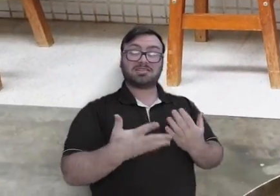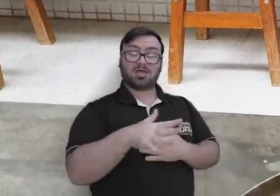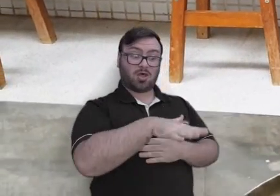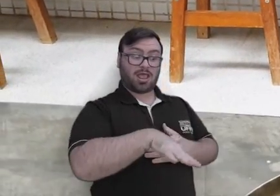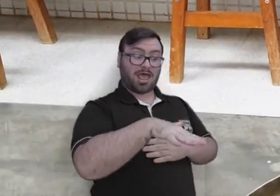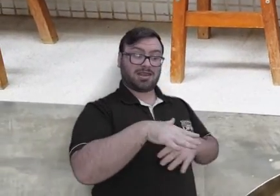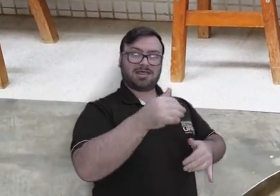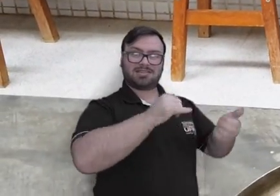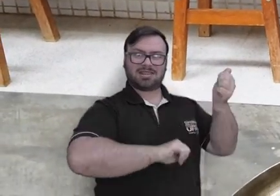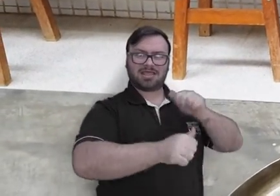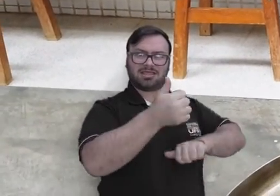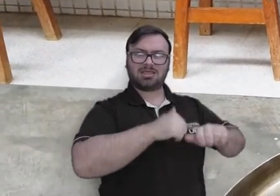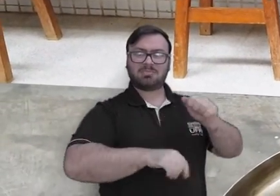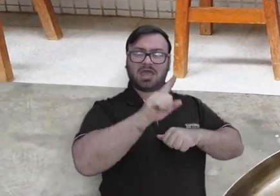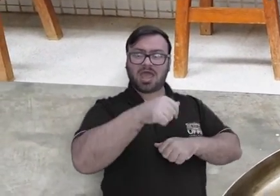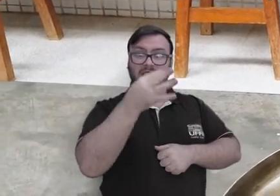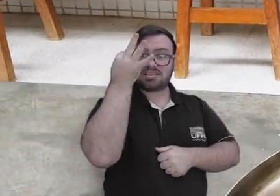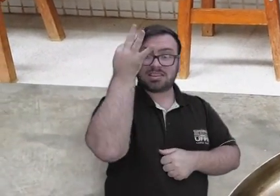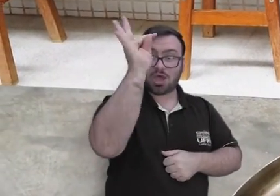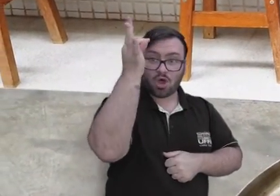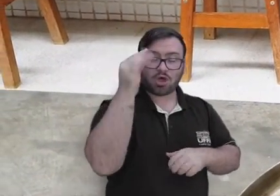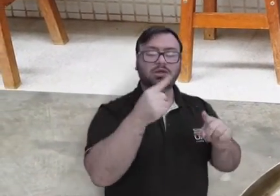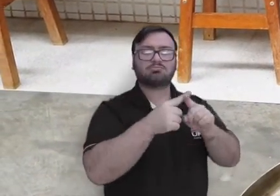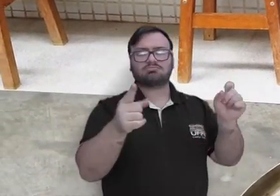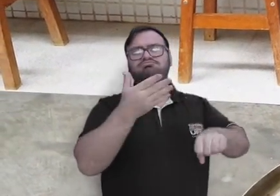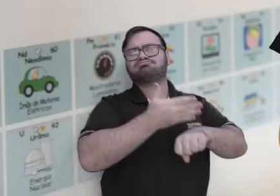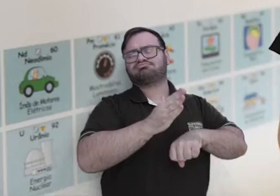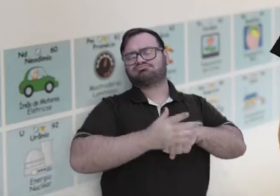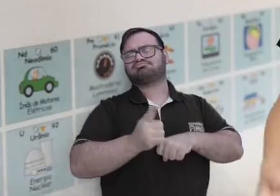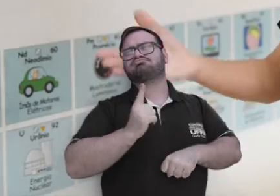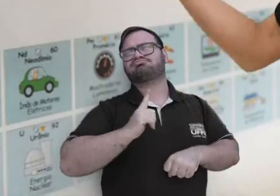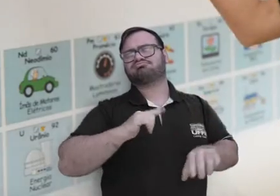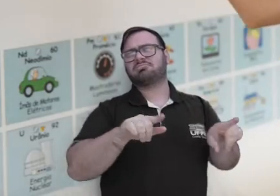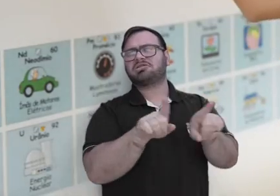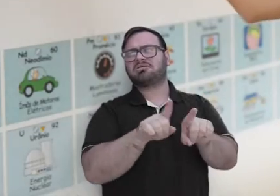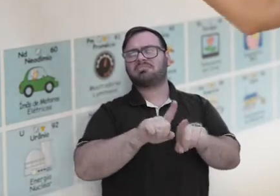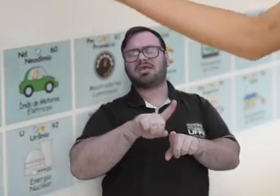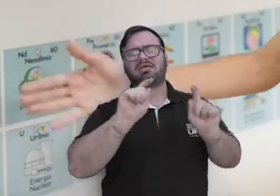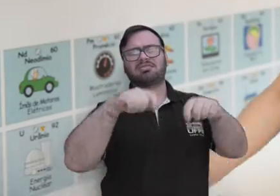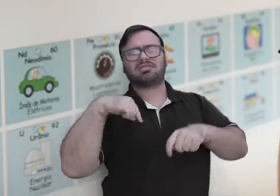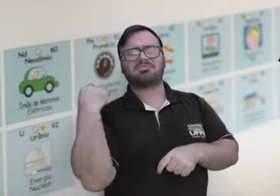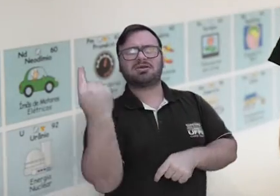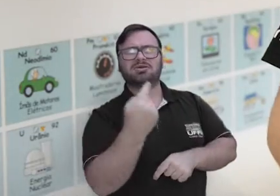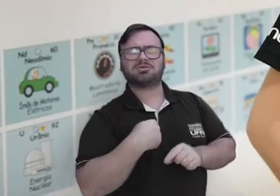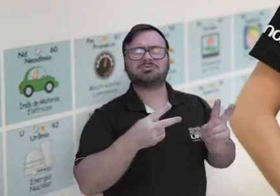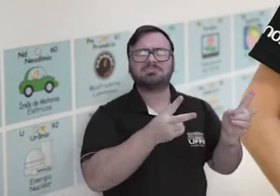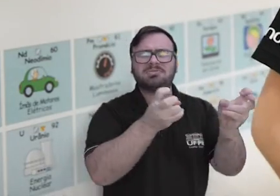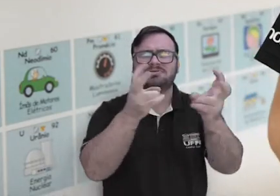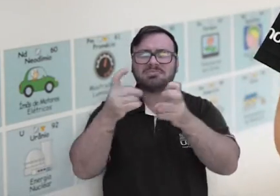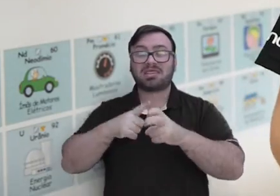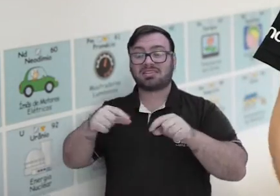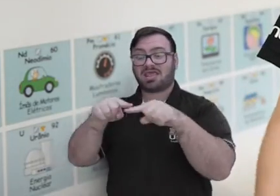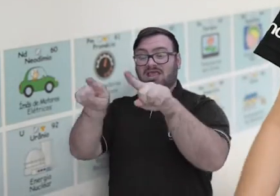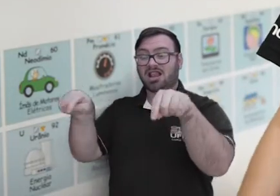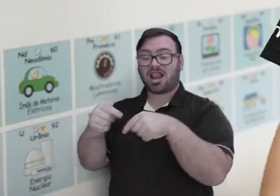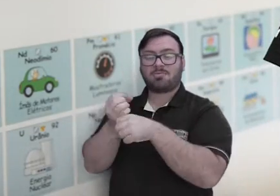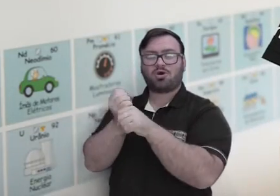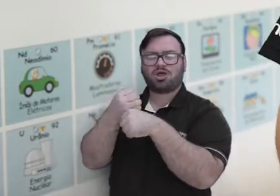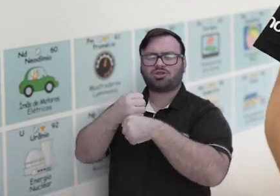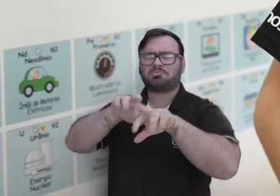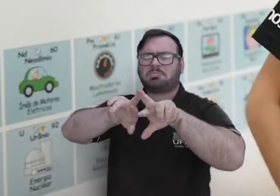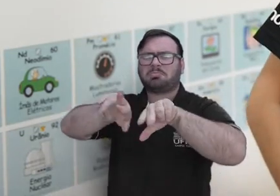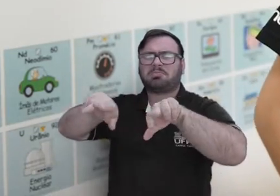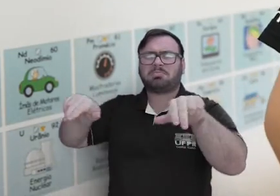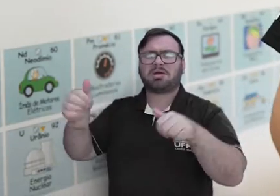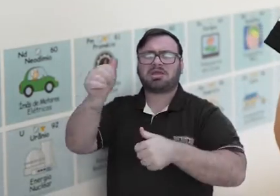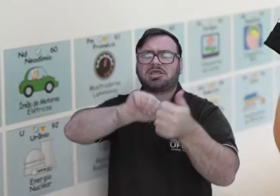parte bem teórica, mas ela também tem uma parte muito prática, né? A gente pode ver que a gente, né, tem os laboratórios, aí os quatro laboratórios